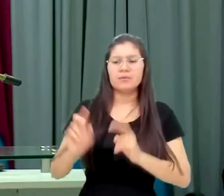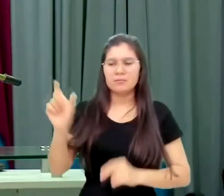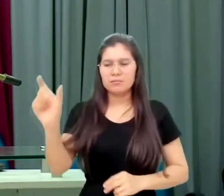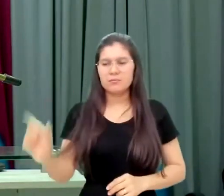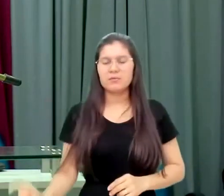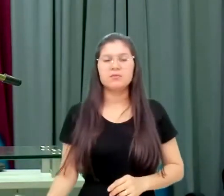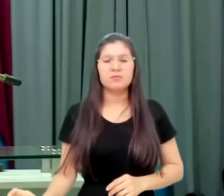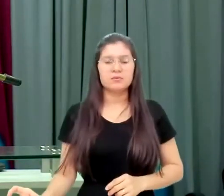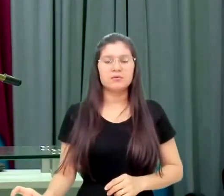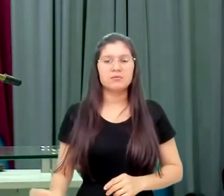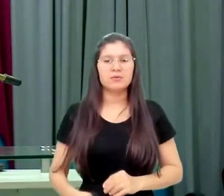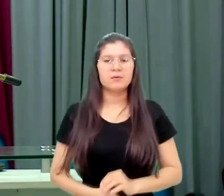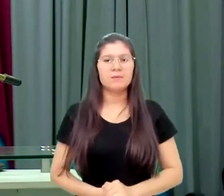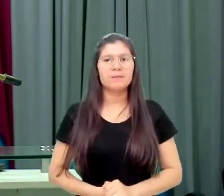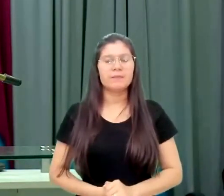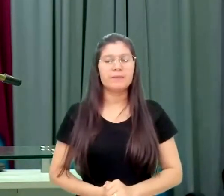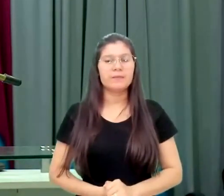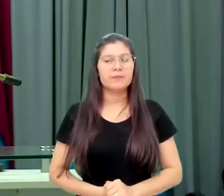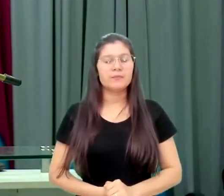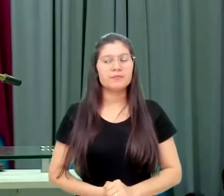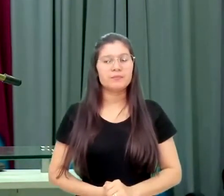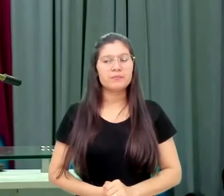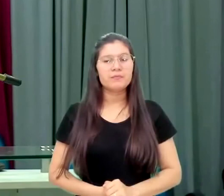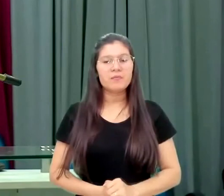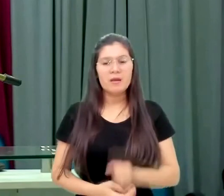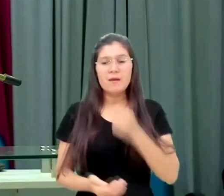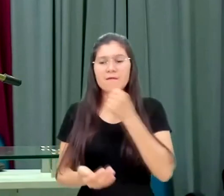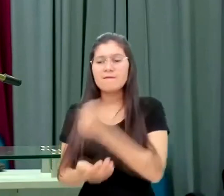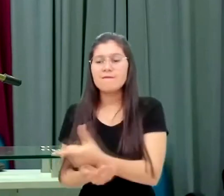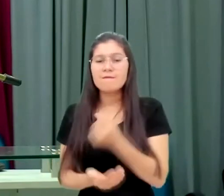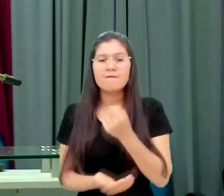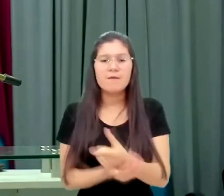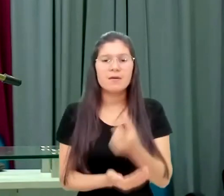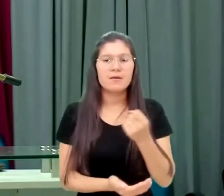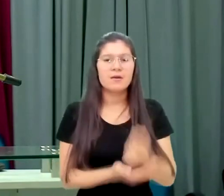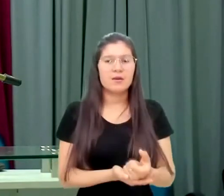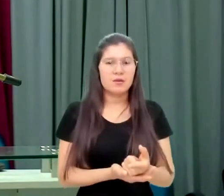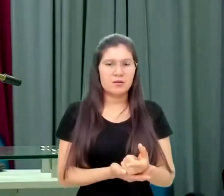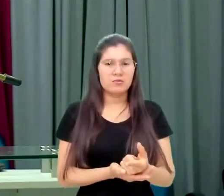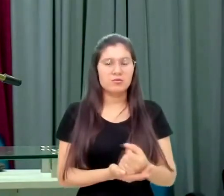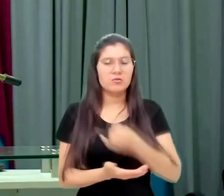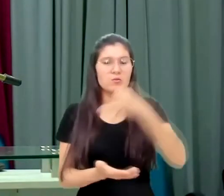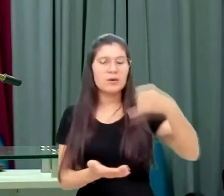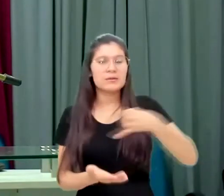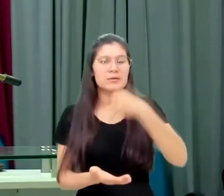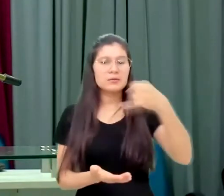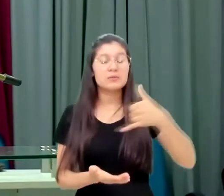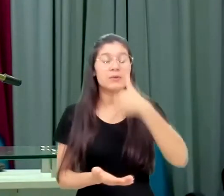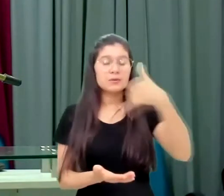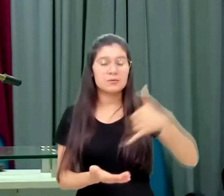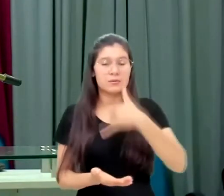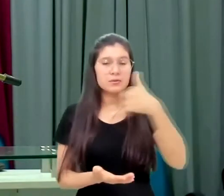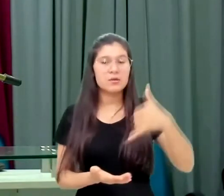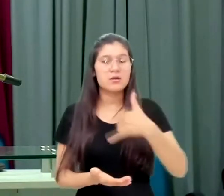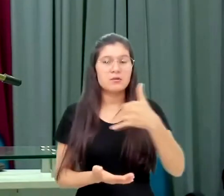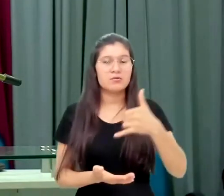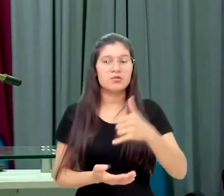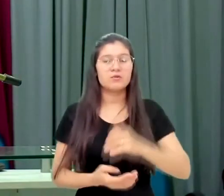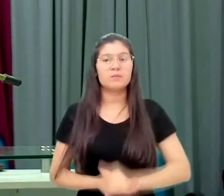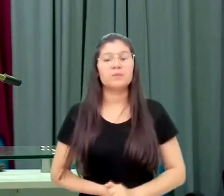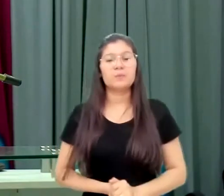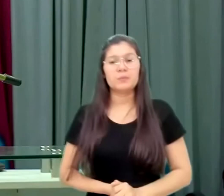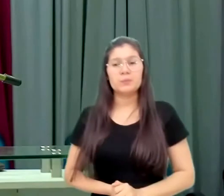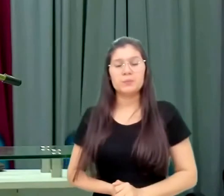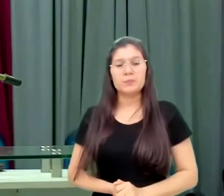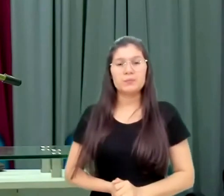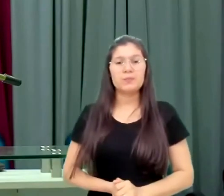vende, paga o teu débito, e o restante tu vai comer aí e vive dele. Coisa maravilhosa. Crê na palavra que o